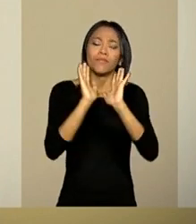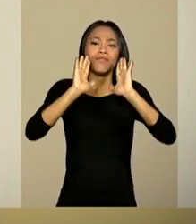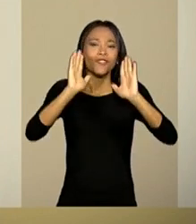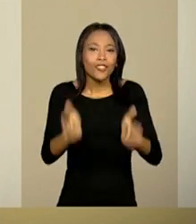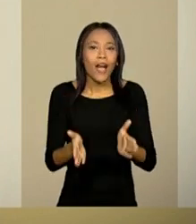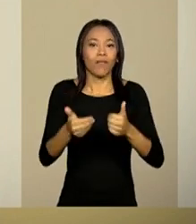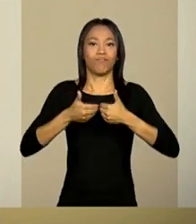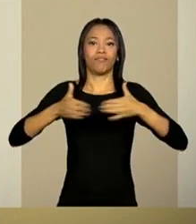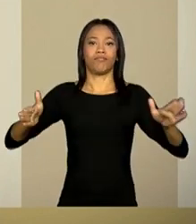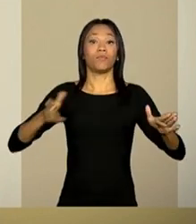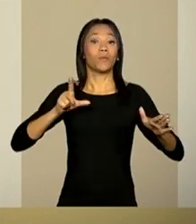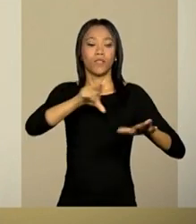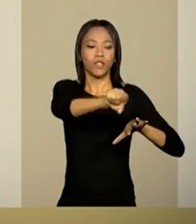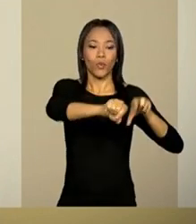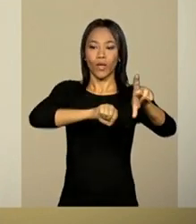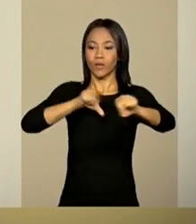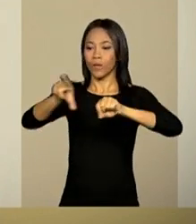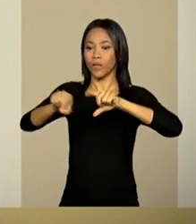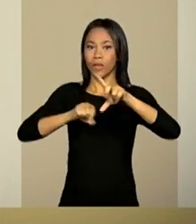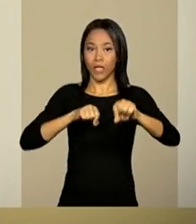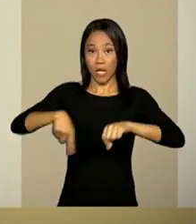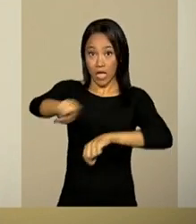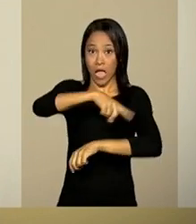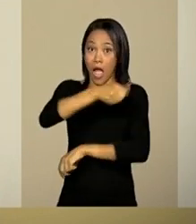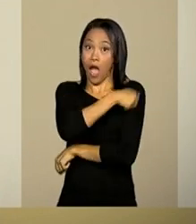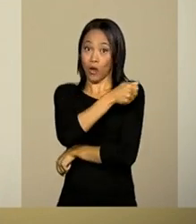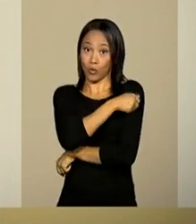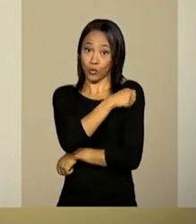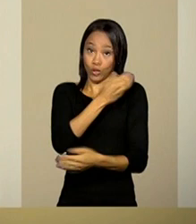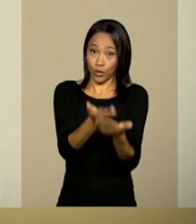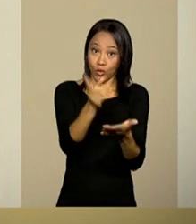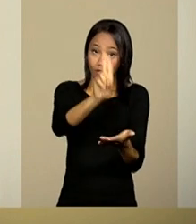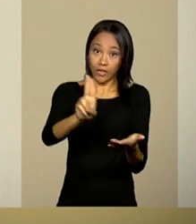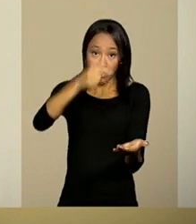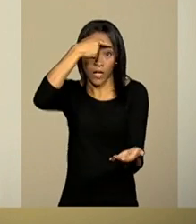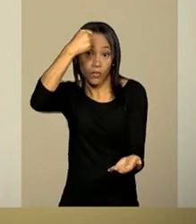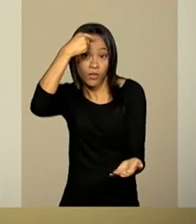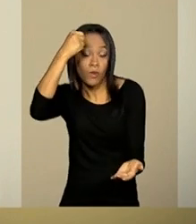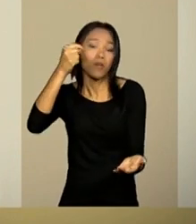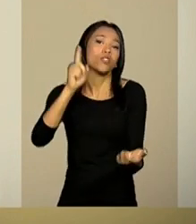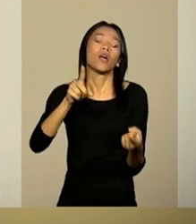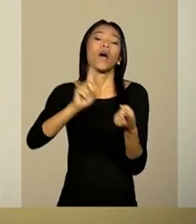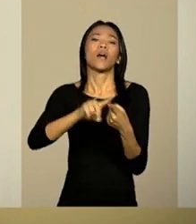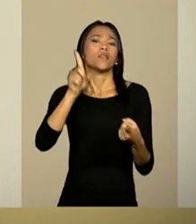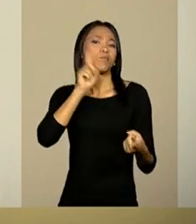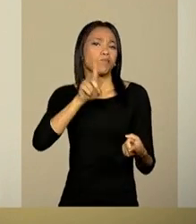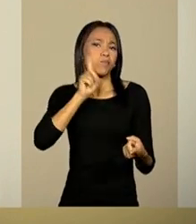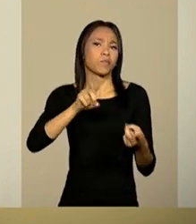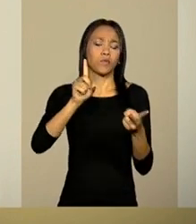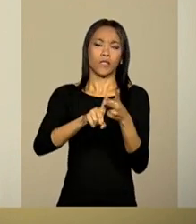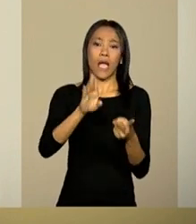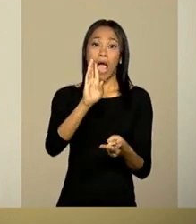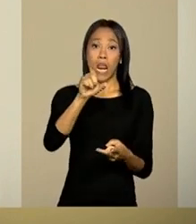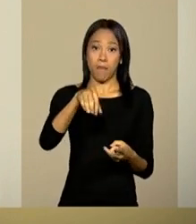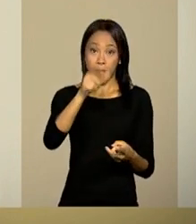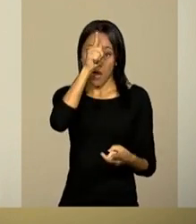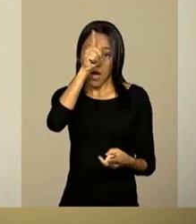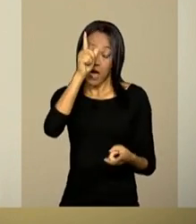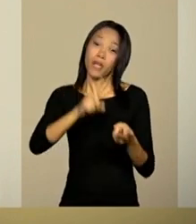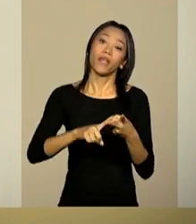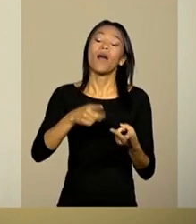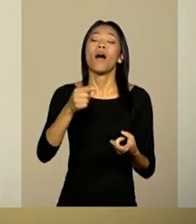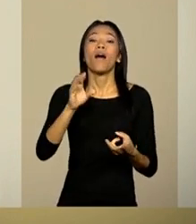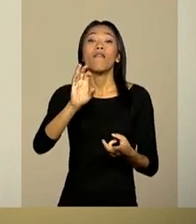seleção aberta para alunos de graduação em 20 países Estados Unidos Alemanha França